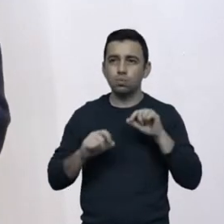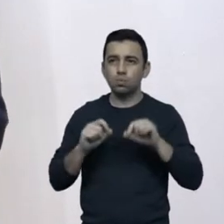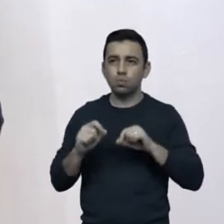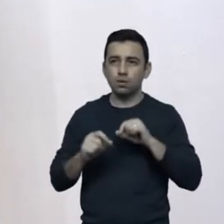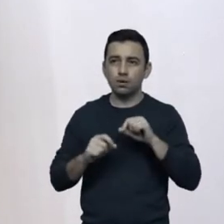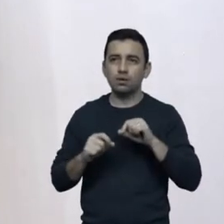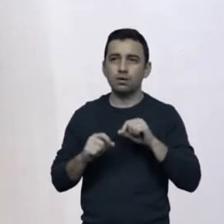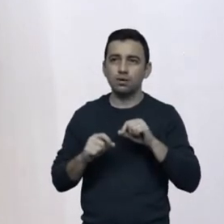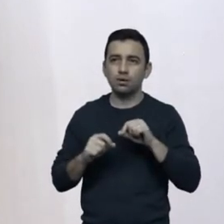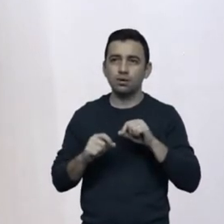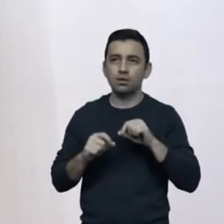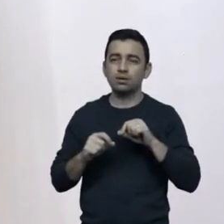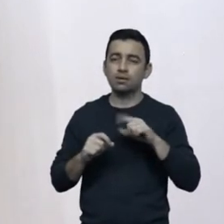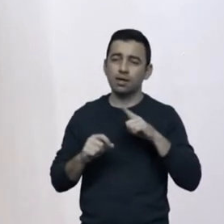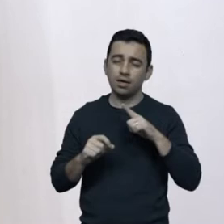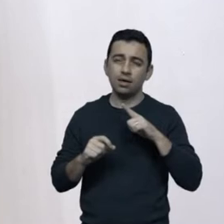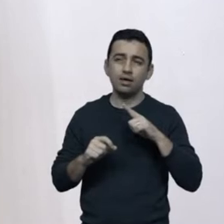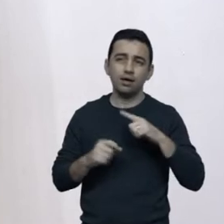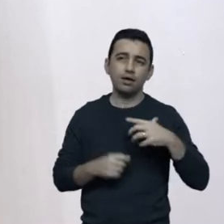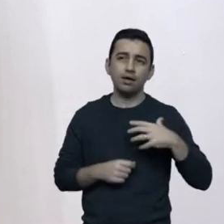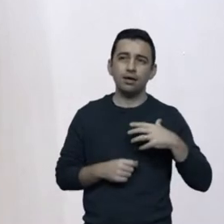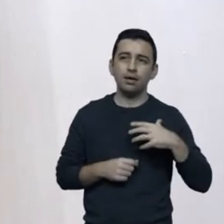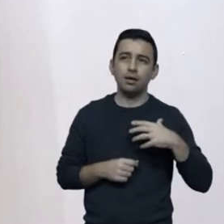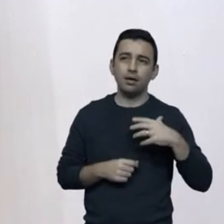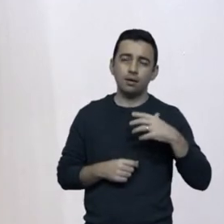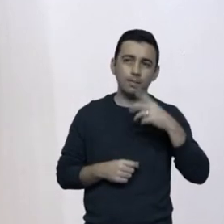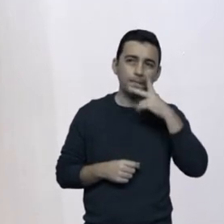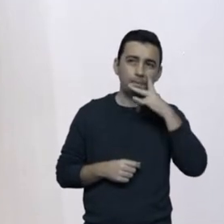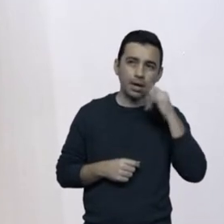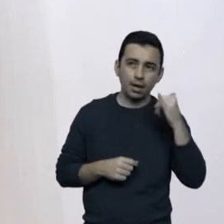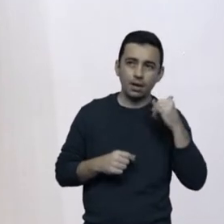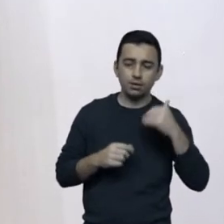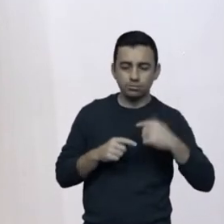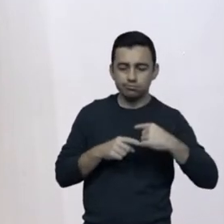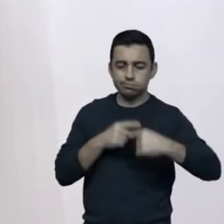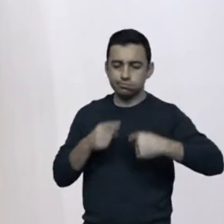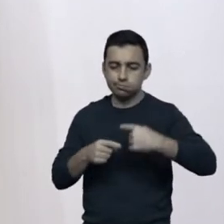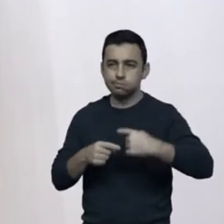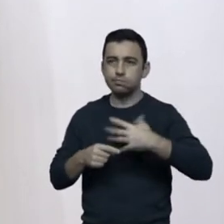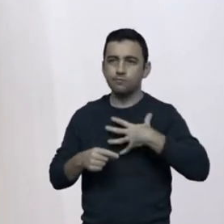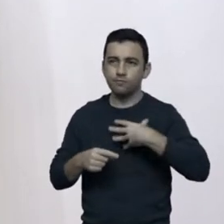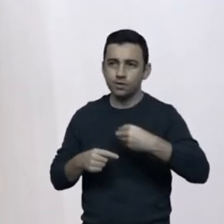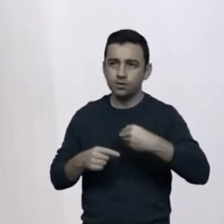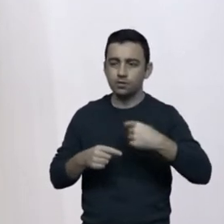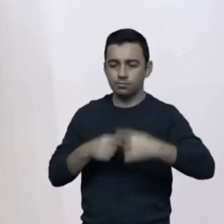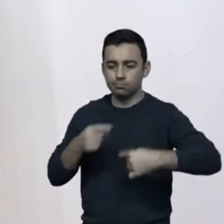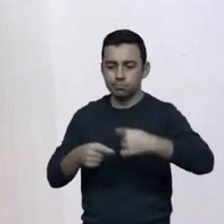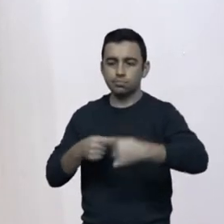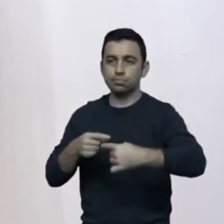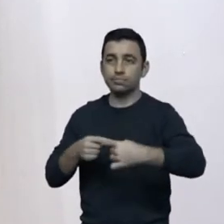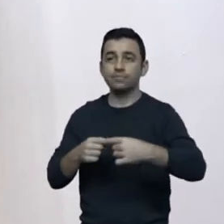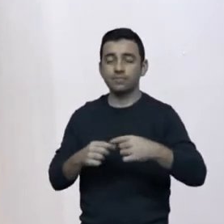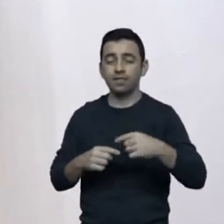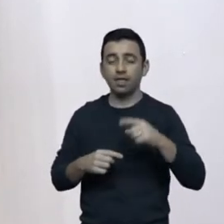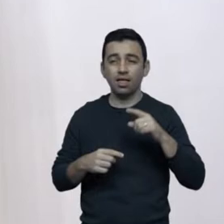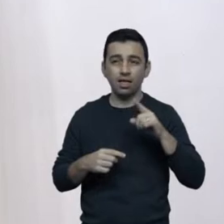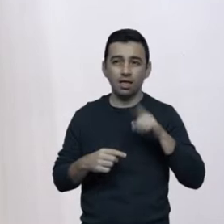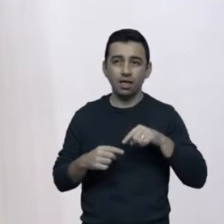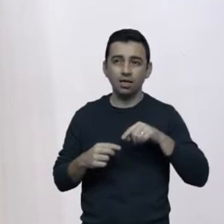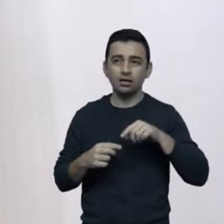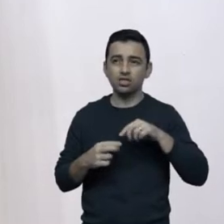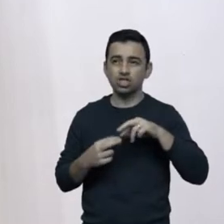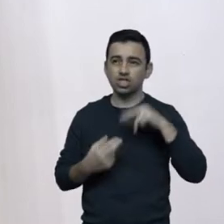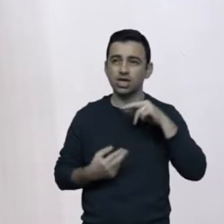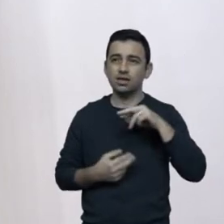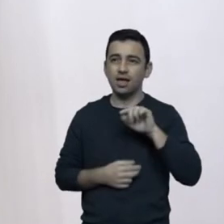né, de filho, de pai, do pai, da mãe para os filhos. Então, é um gene que tem esse problema,